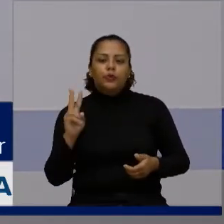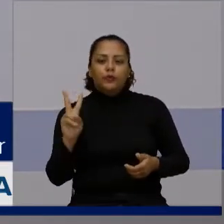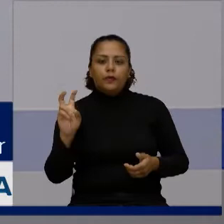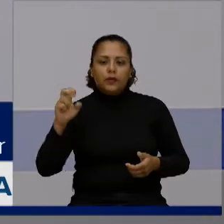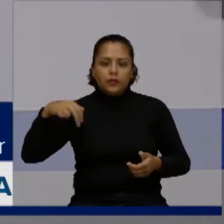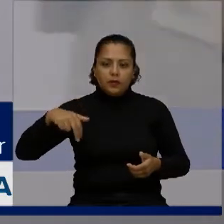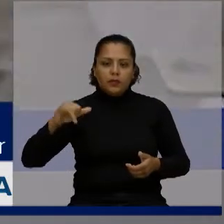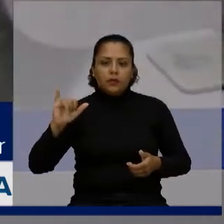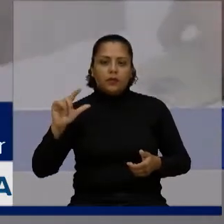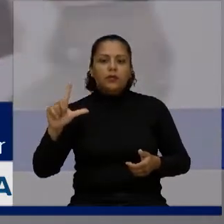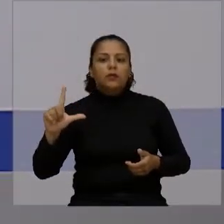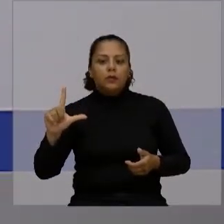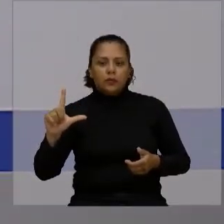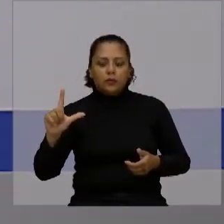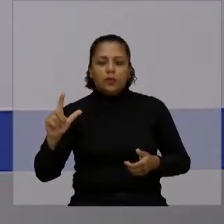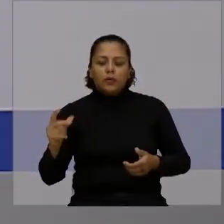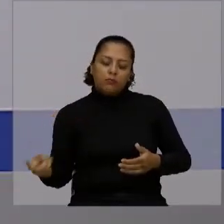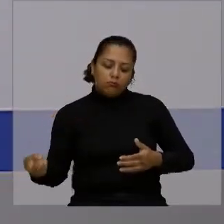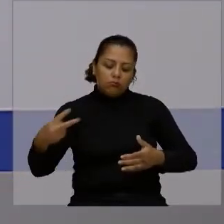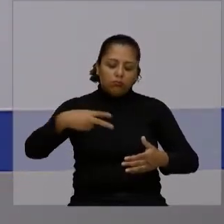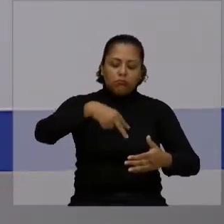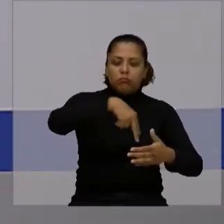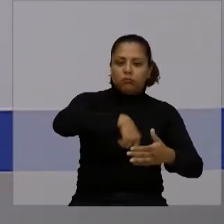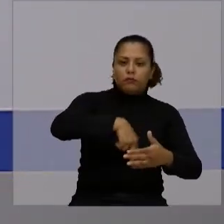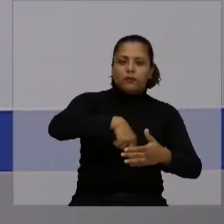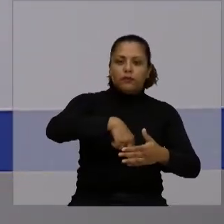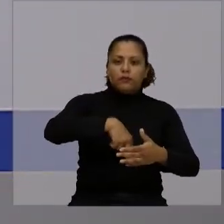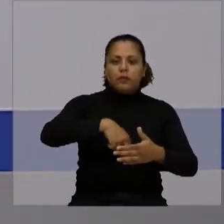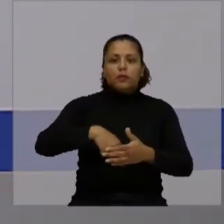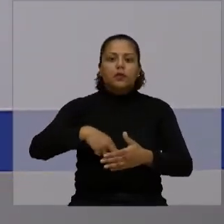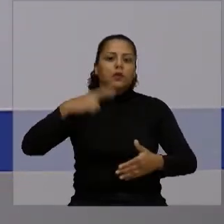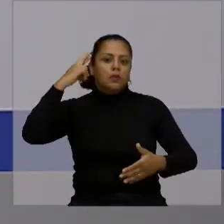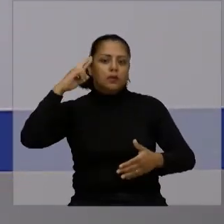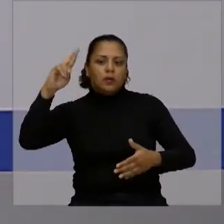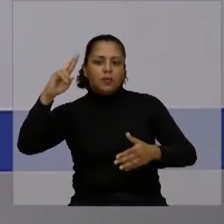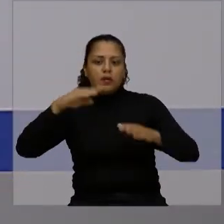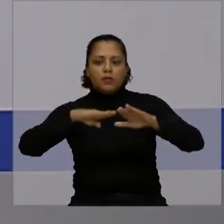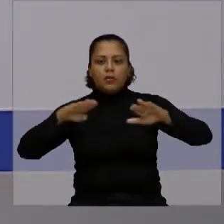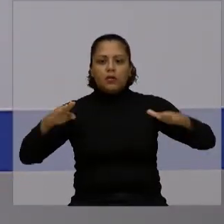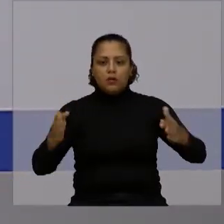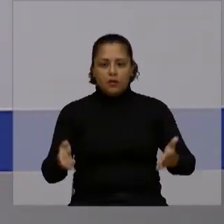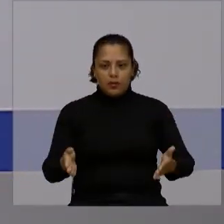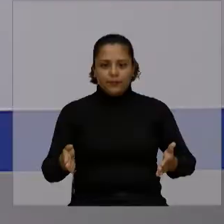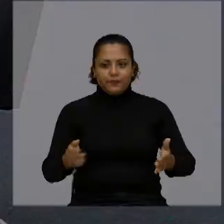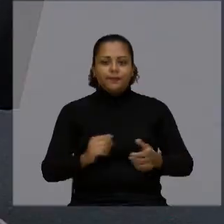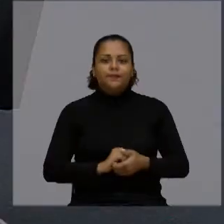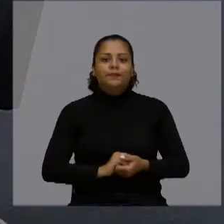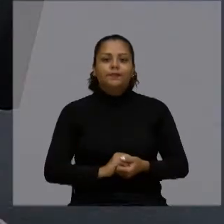assuma, por favor, os trabalhos da mesa diretora.